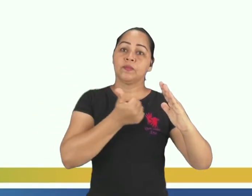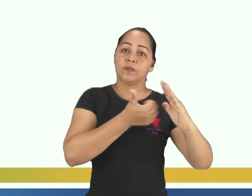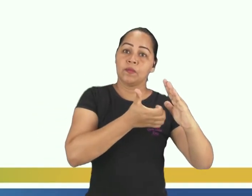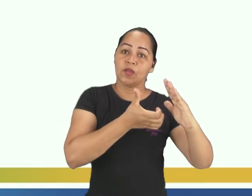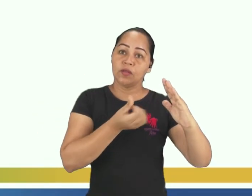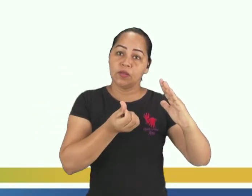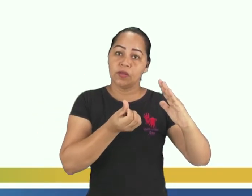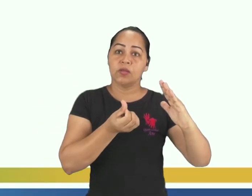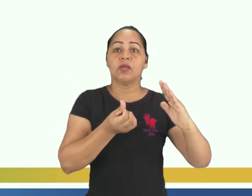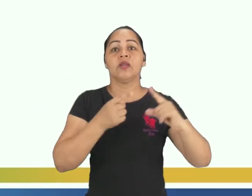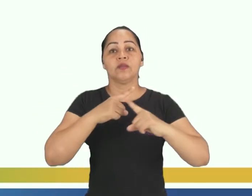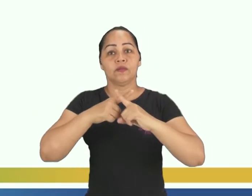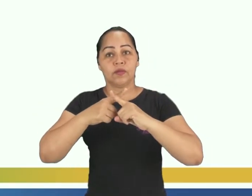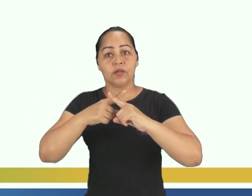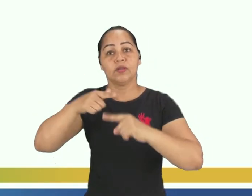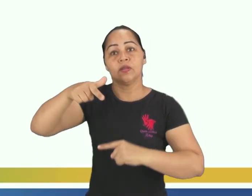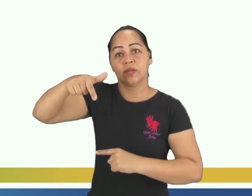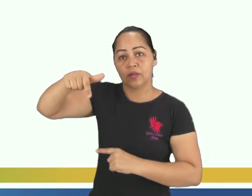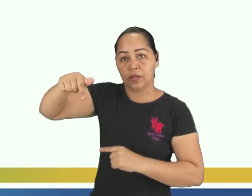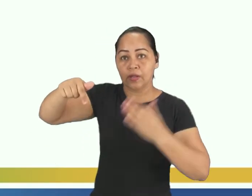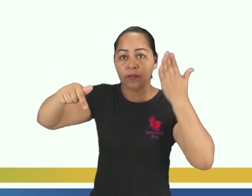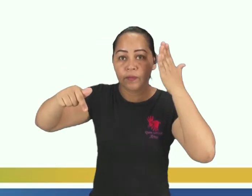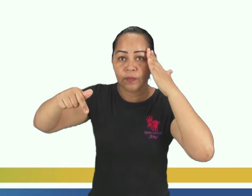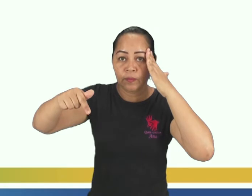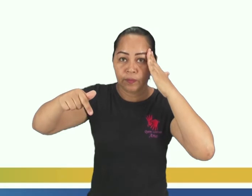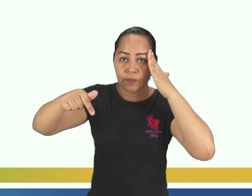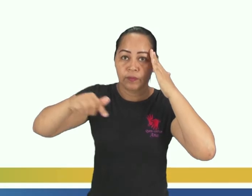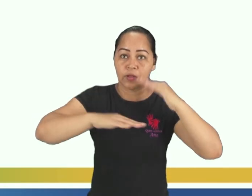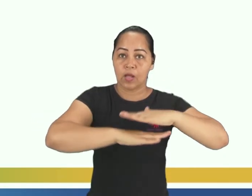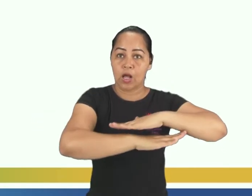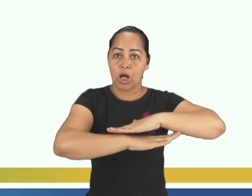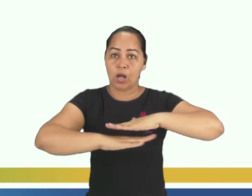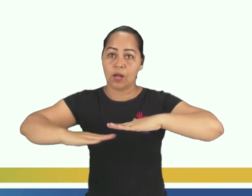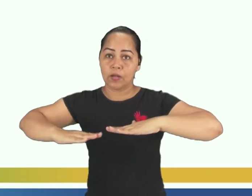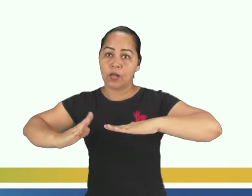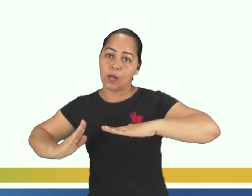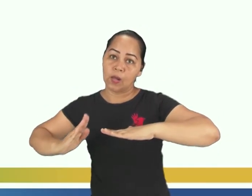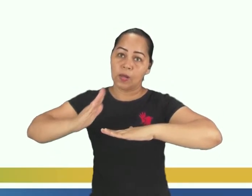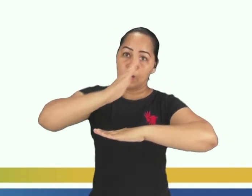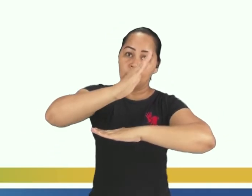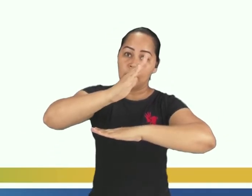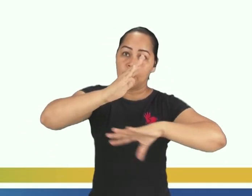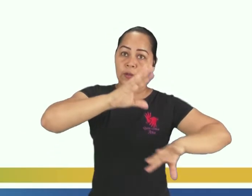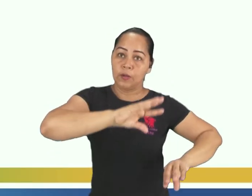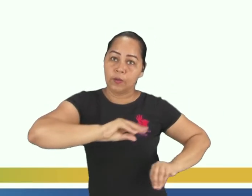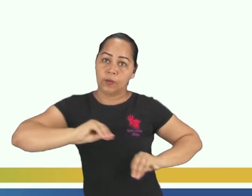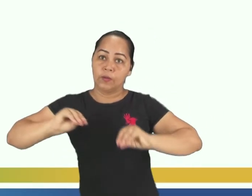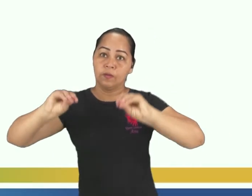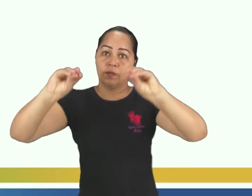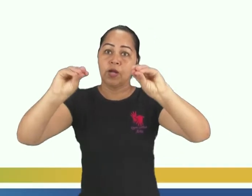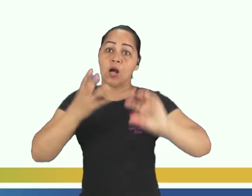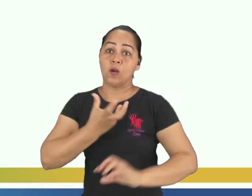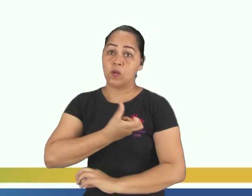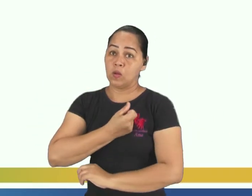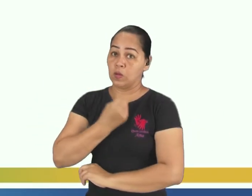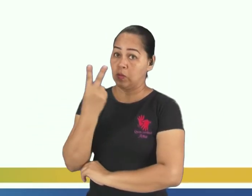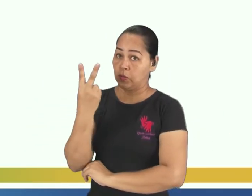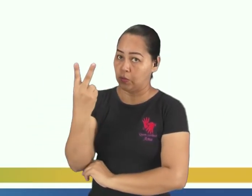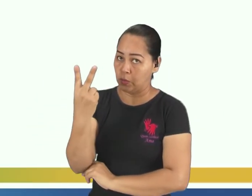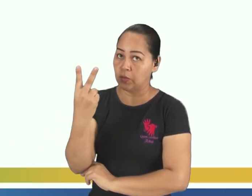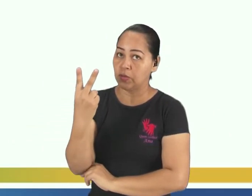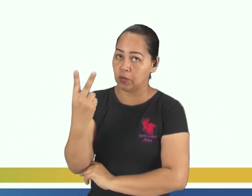7 centímetros. Então, no lugar de H, substituiremos por 7, já que H está indicando aí a